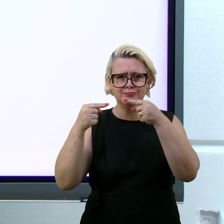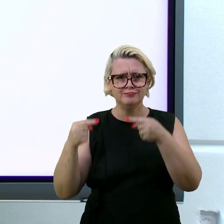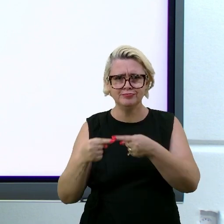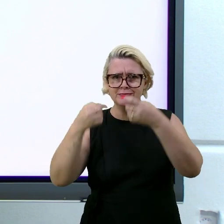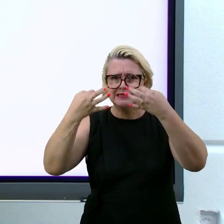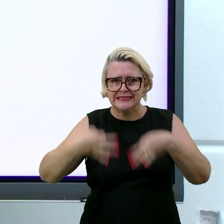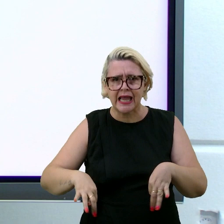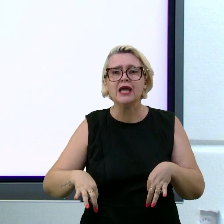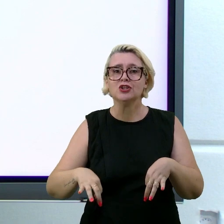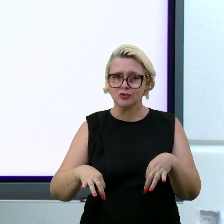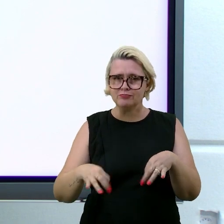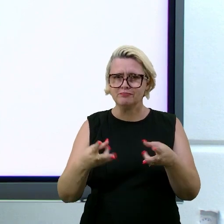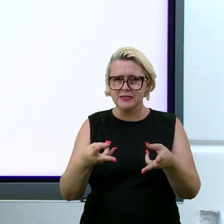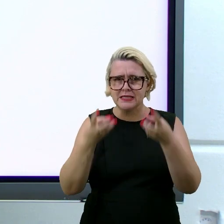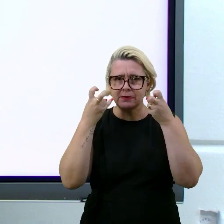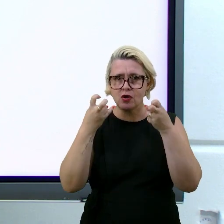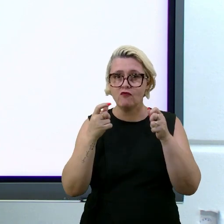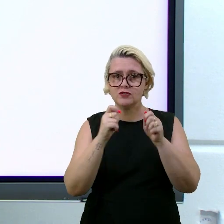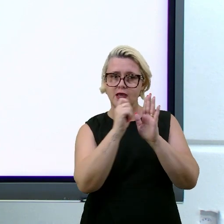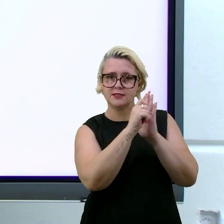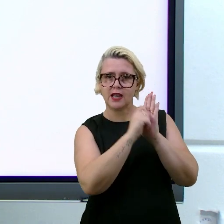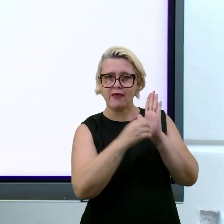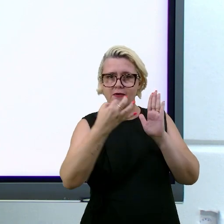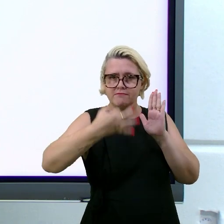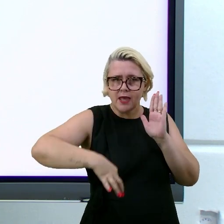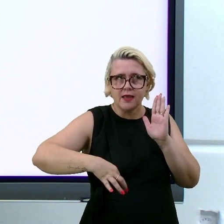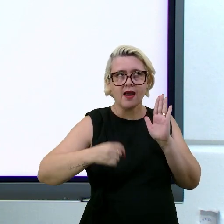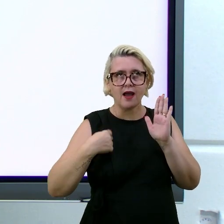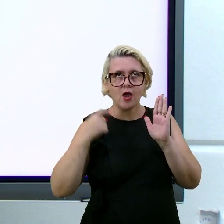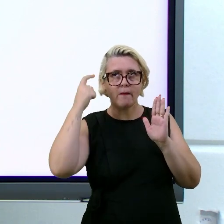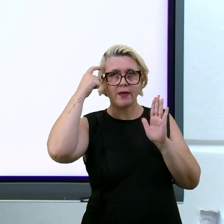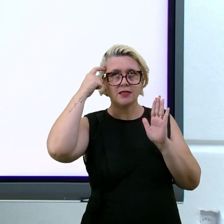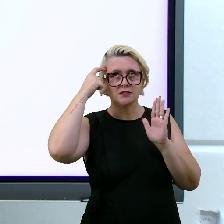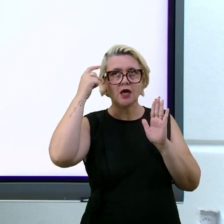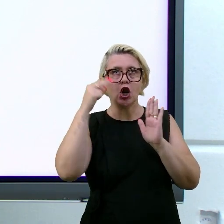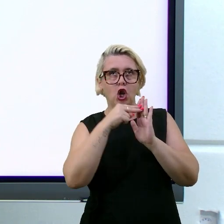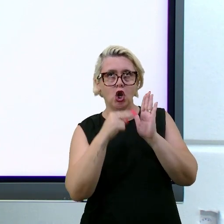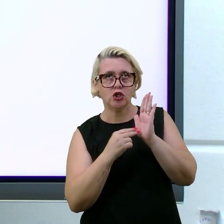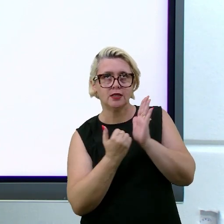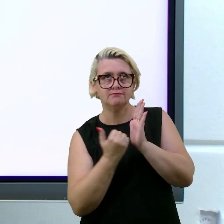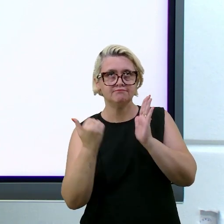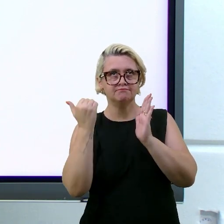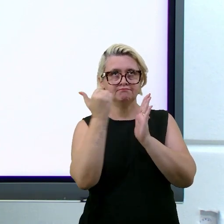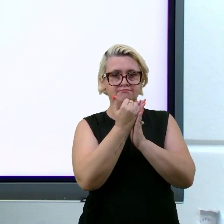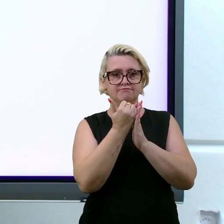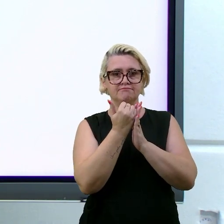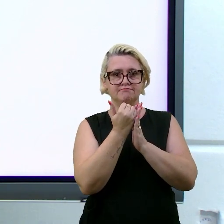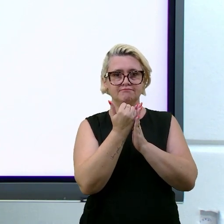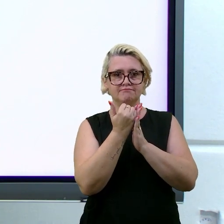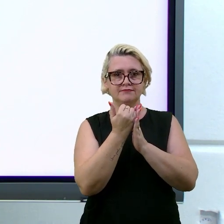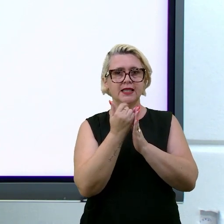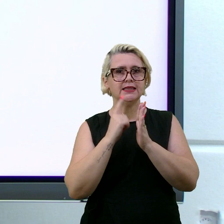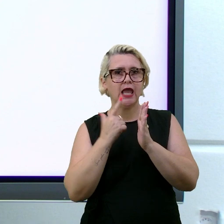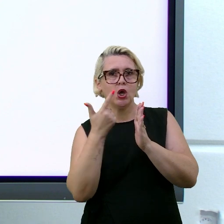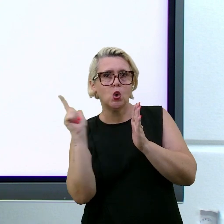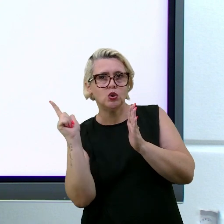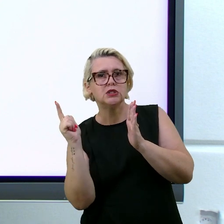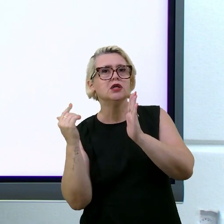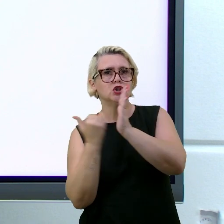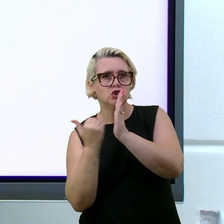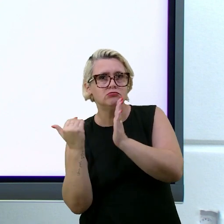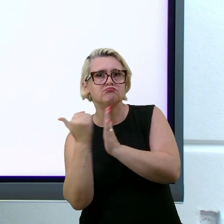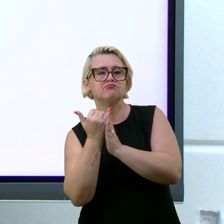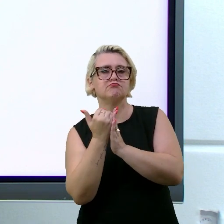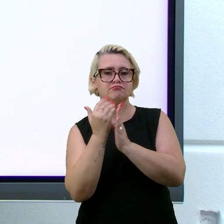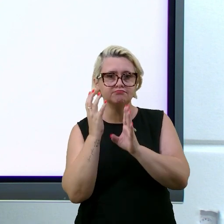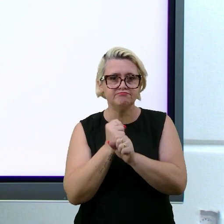né? Então, você faz uma coisa boa, você pensa, eu vou ter uma nota melhor nessa competência, mas tem uma outra que também vai ser